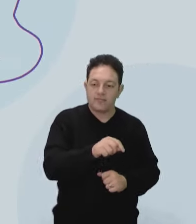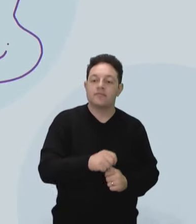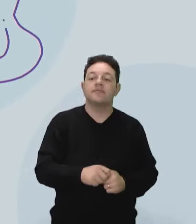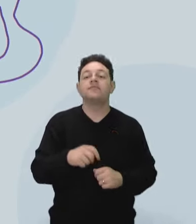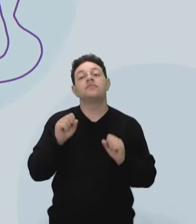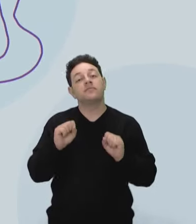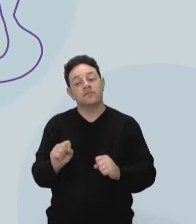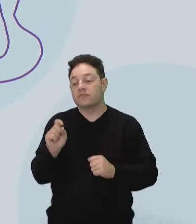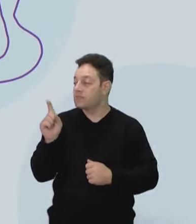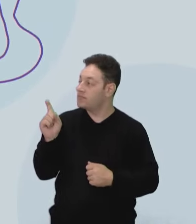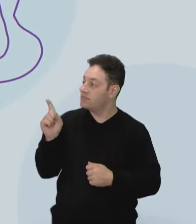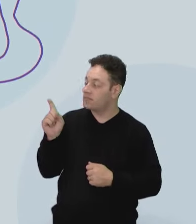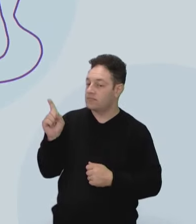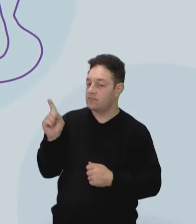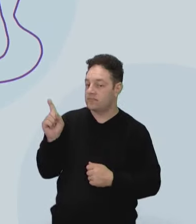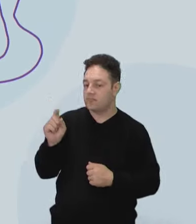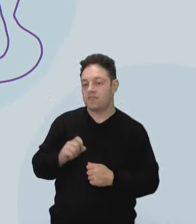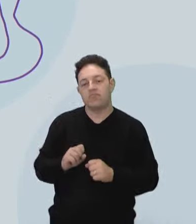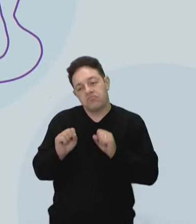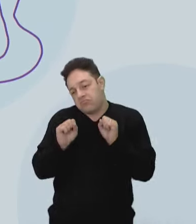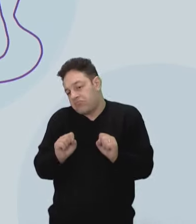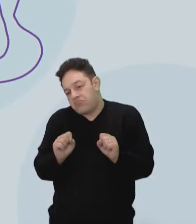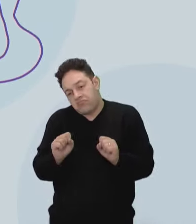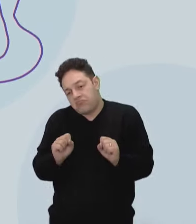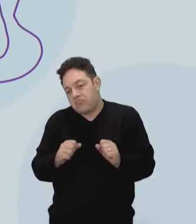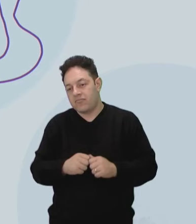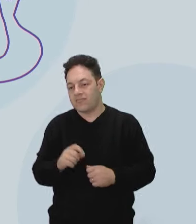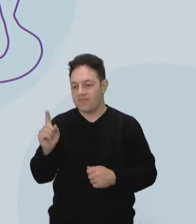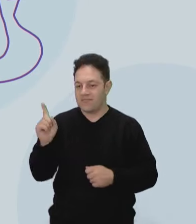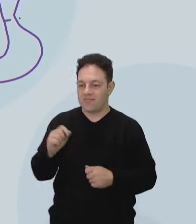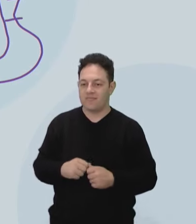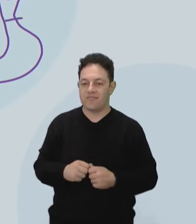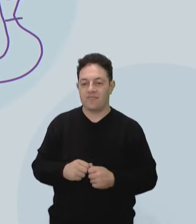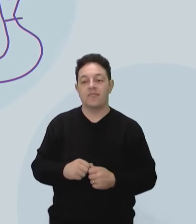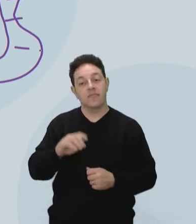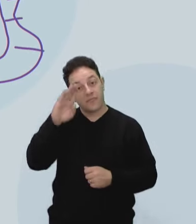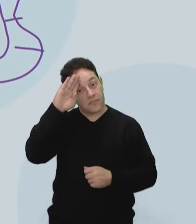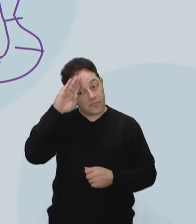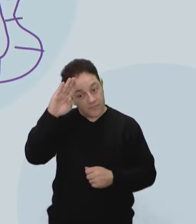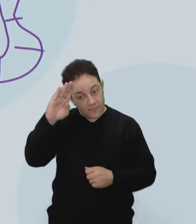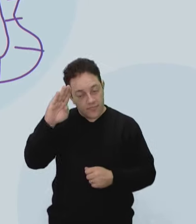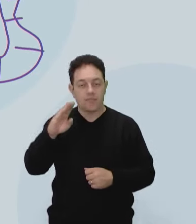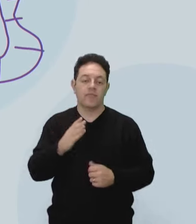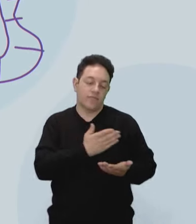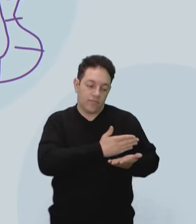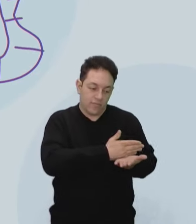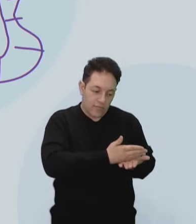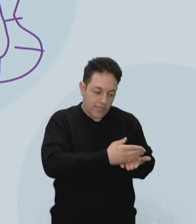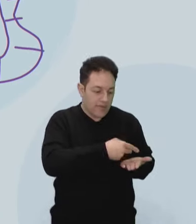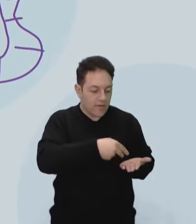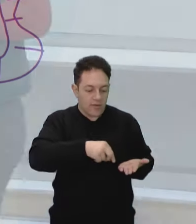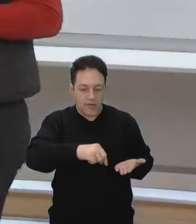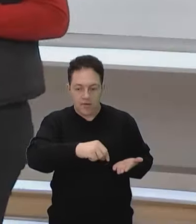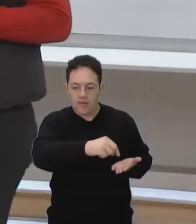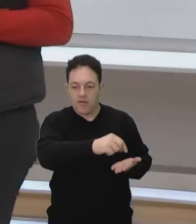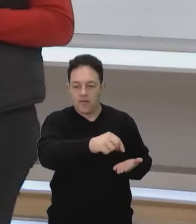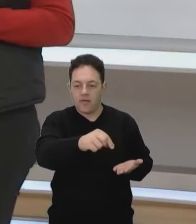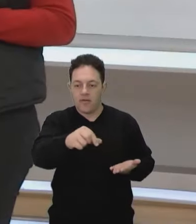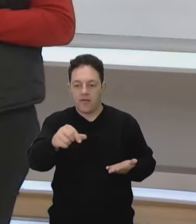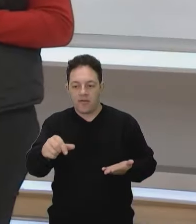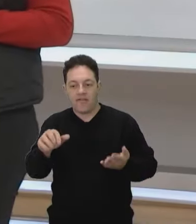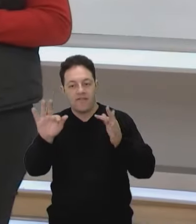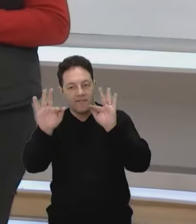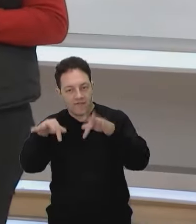assim, né, no formato de um S. Precisava ter um começo e um fim. A